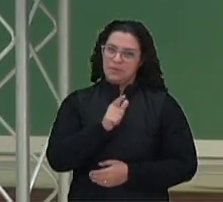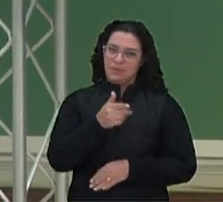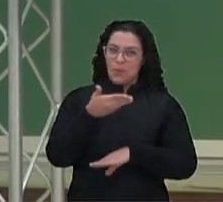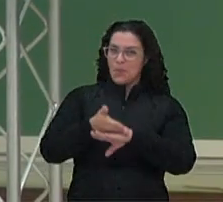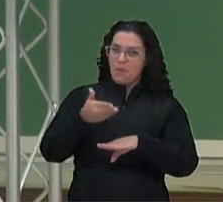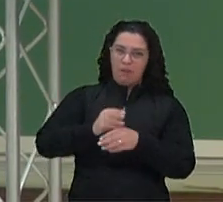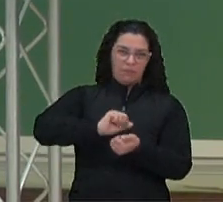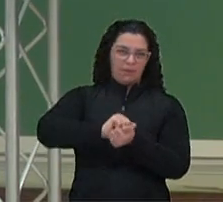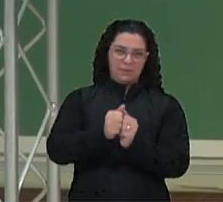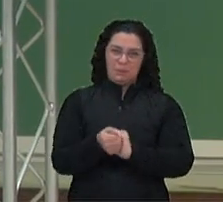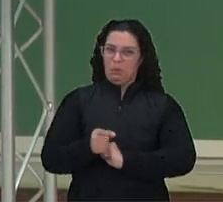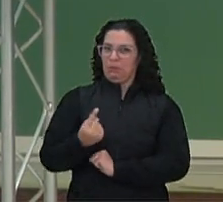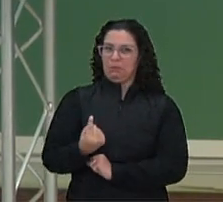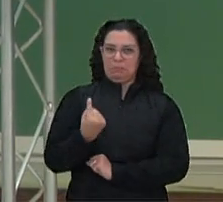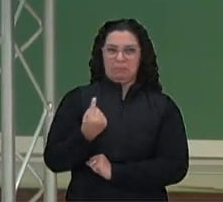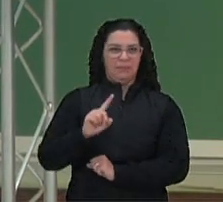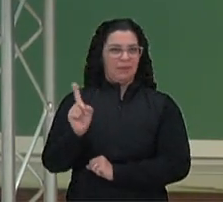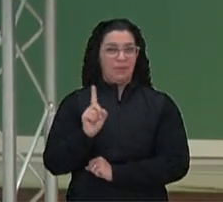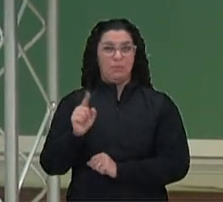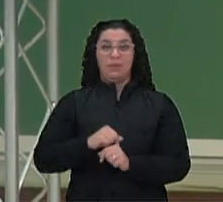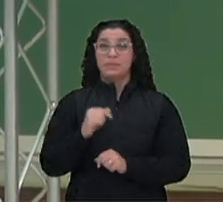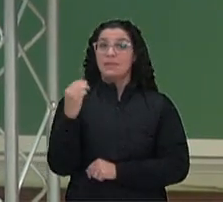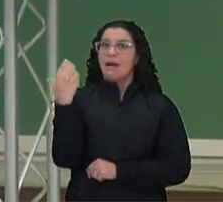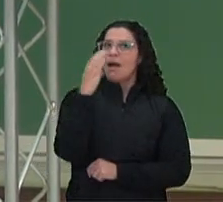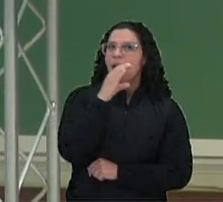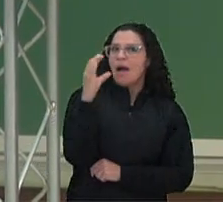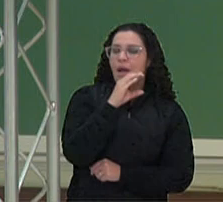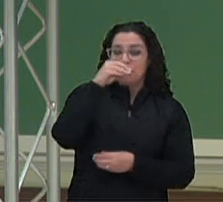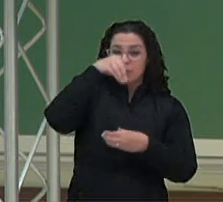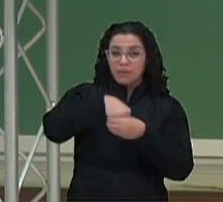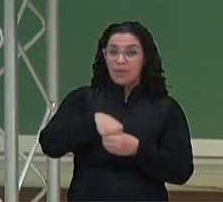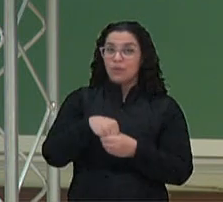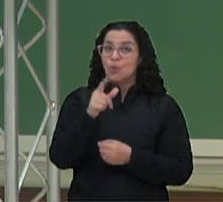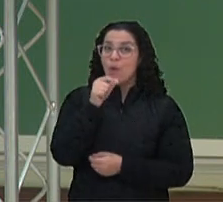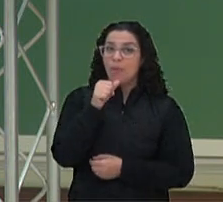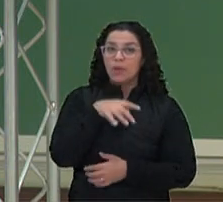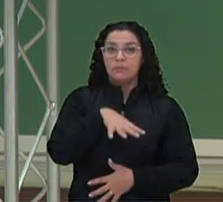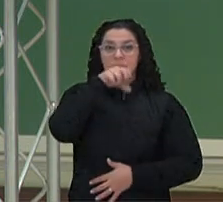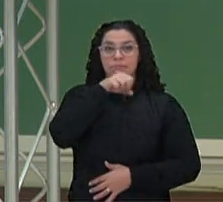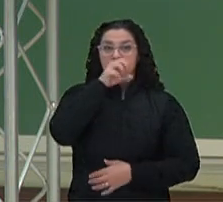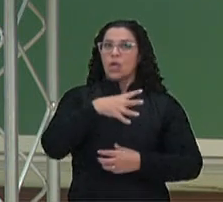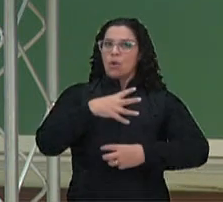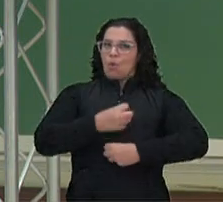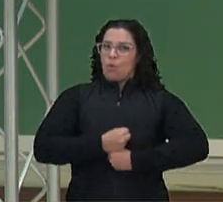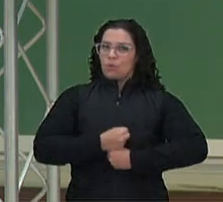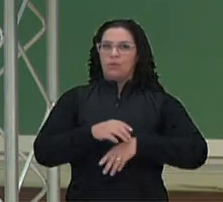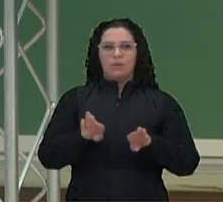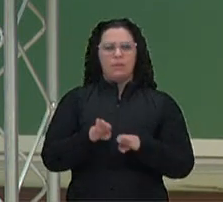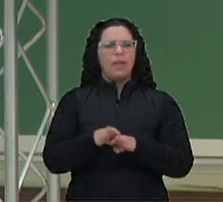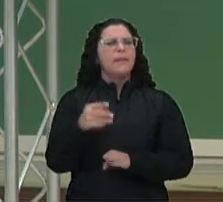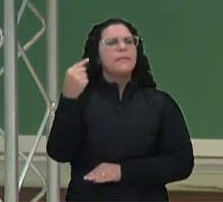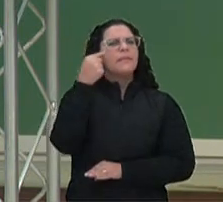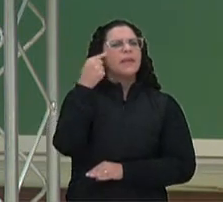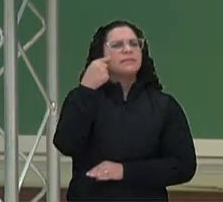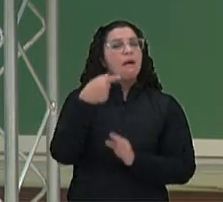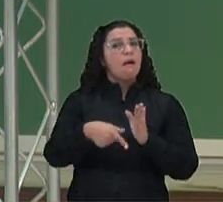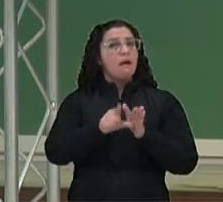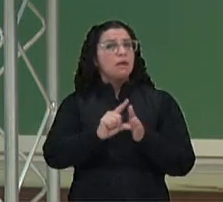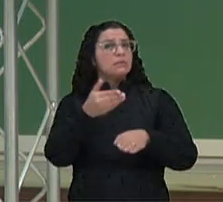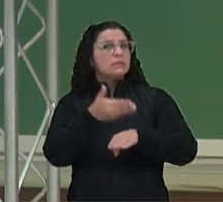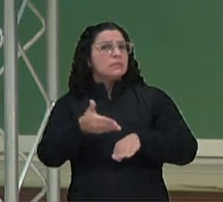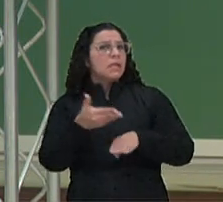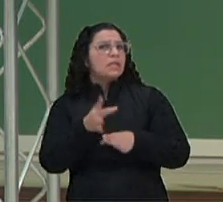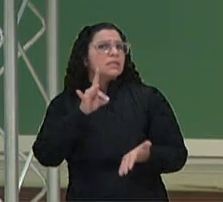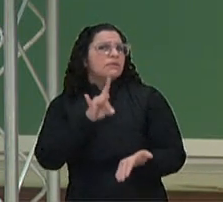esse esporte, né? Justamente pela questão de agilidade dentro da água e respiração. E eu acho que o que precisa pensar antes de praticá-la